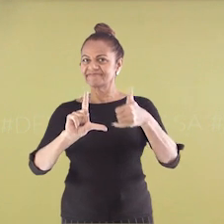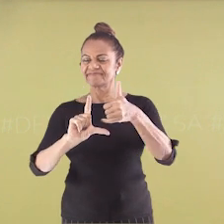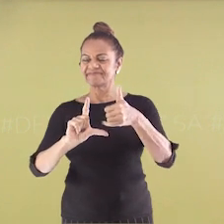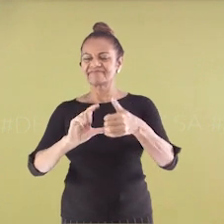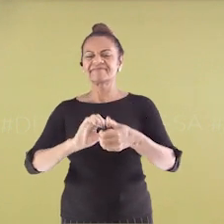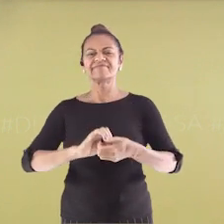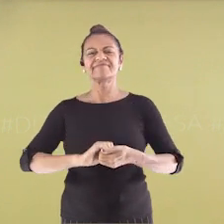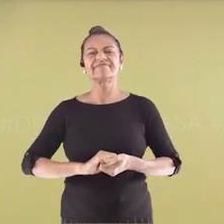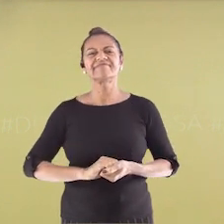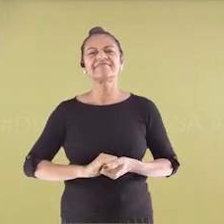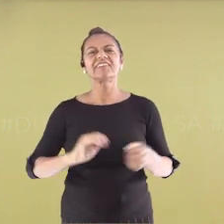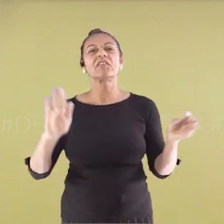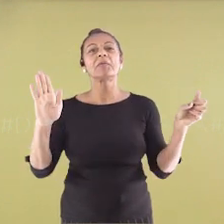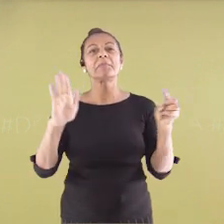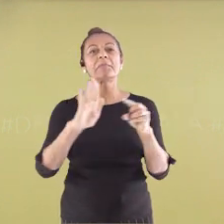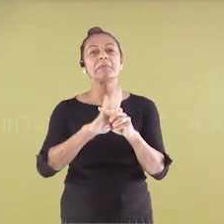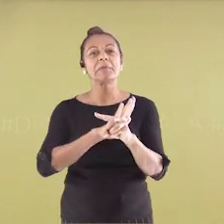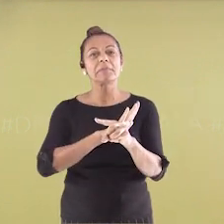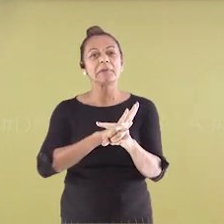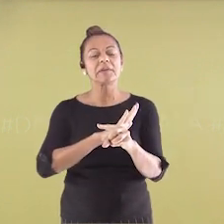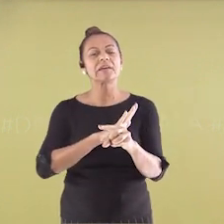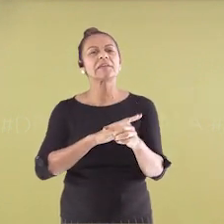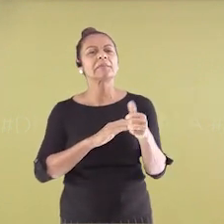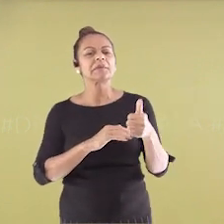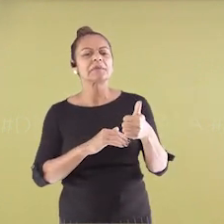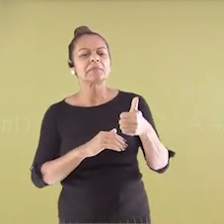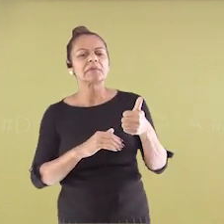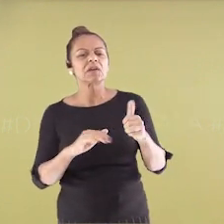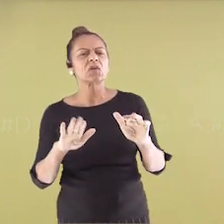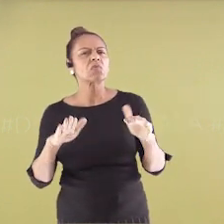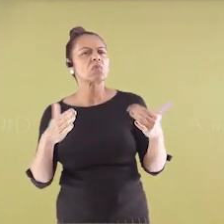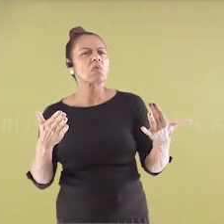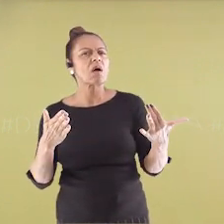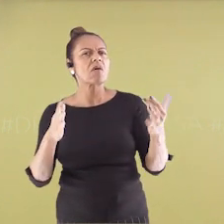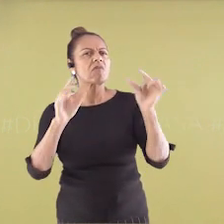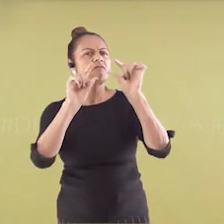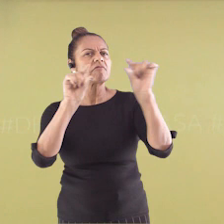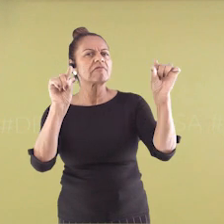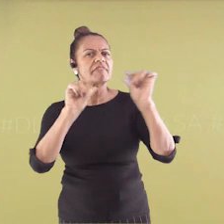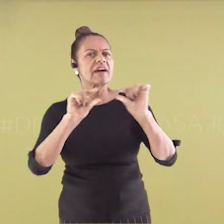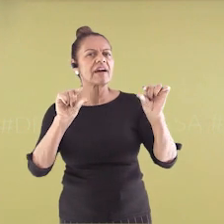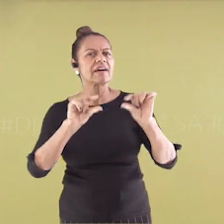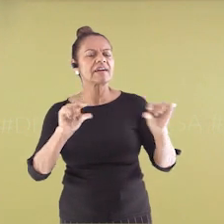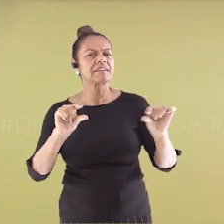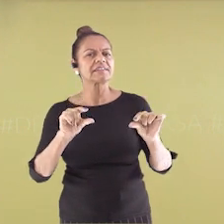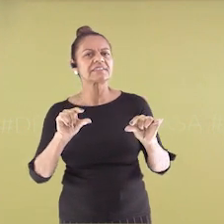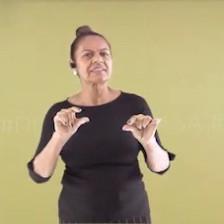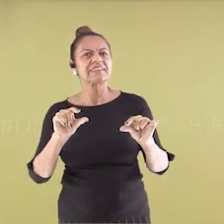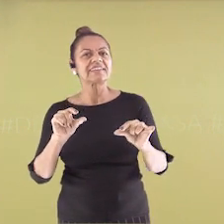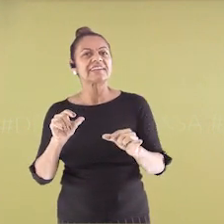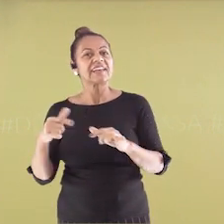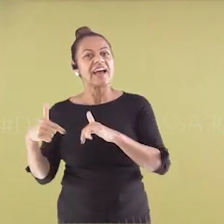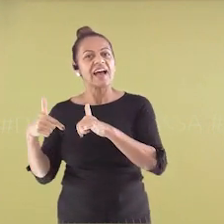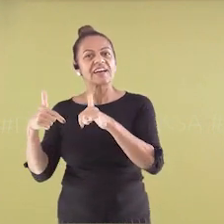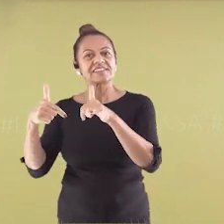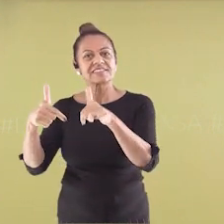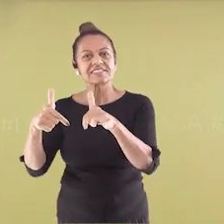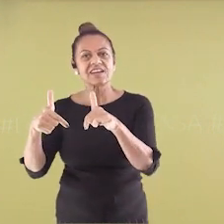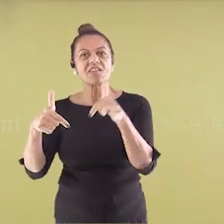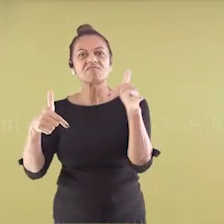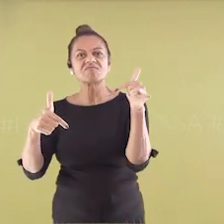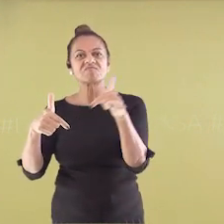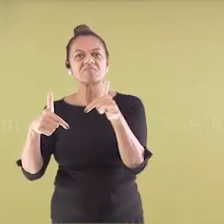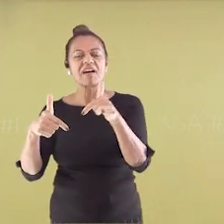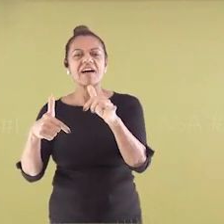que aparece aí na tela. E agora sim, vamos lá? Primeira questão. Qual dessas frases aqui está escrita na